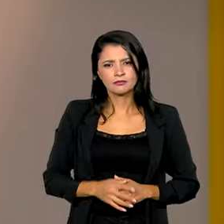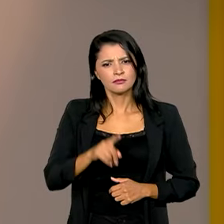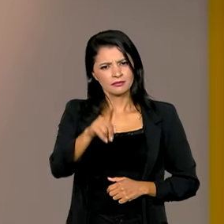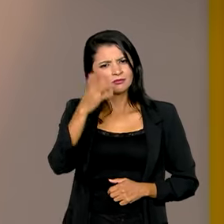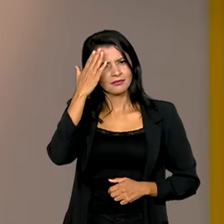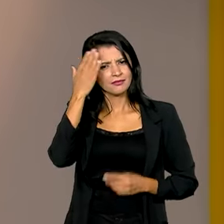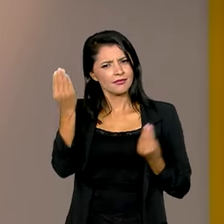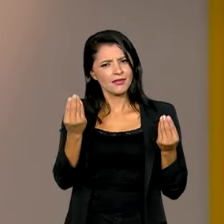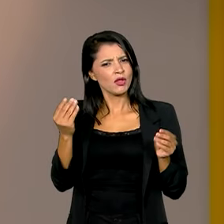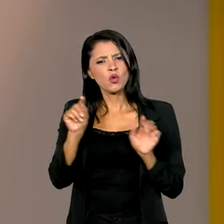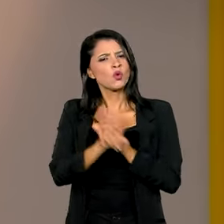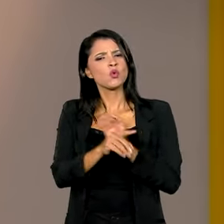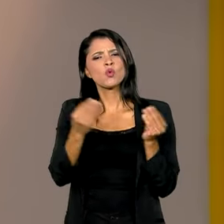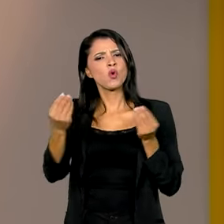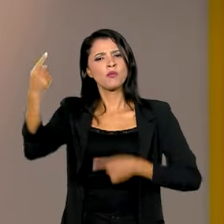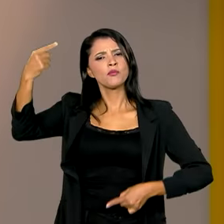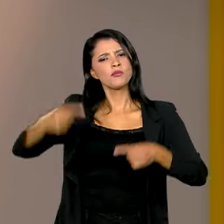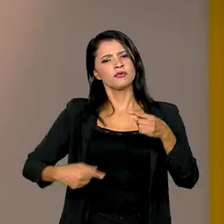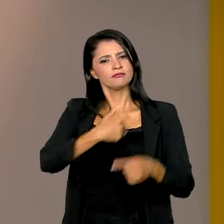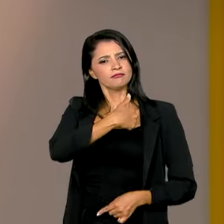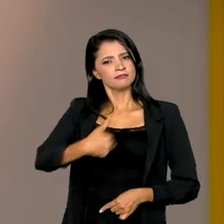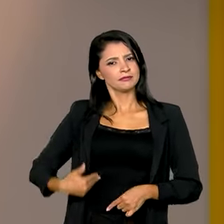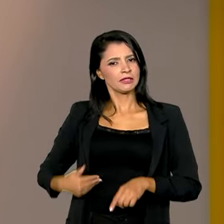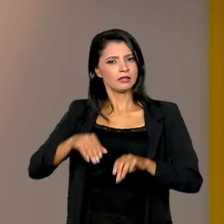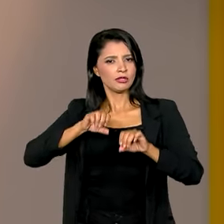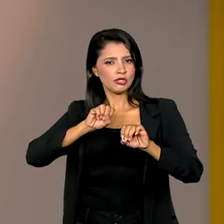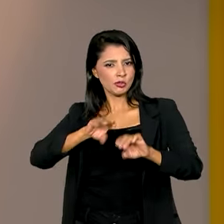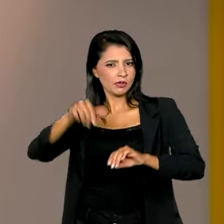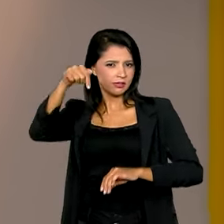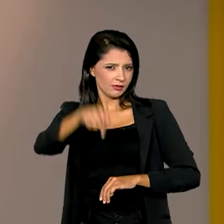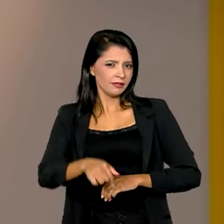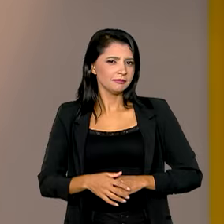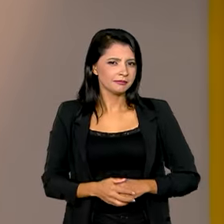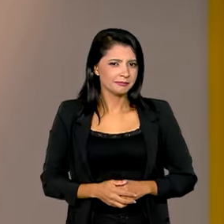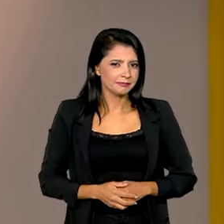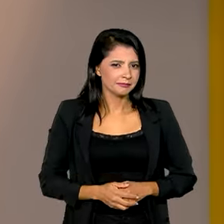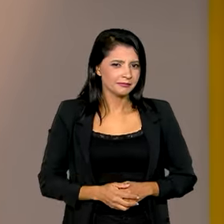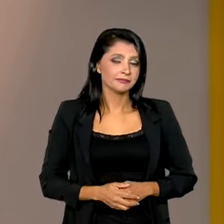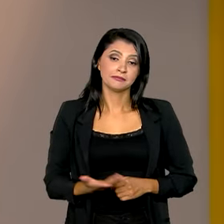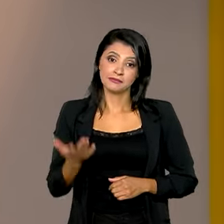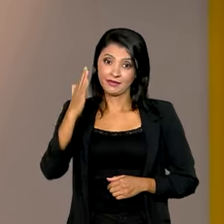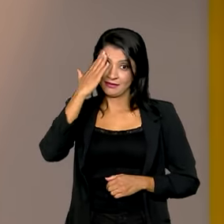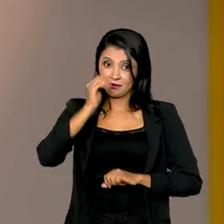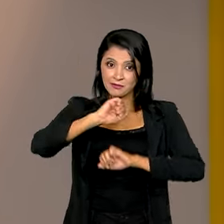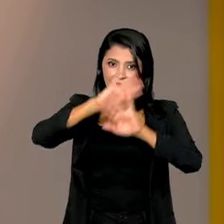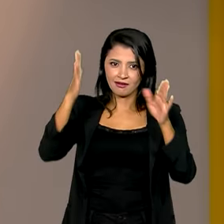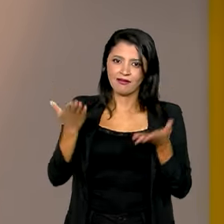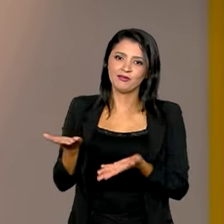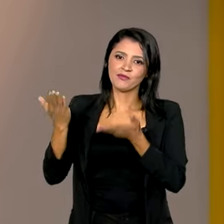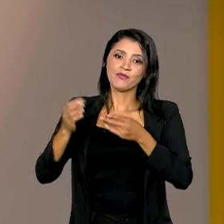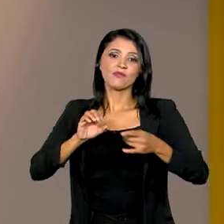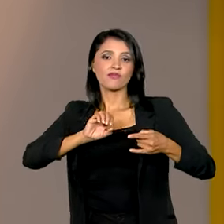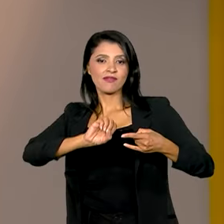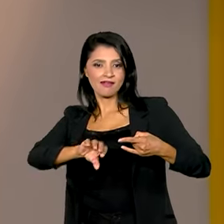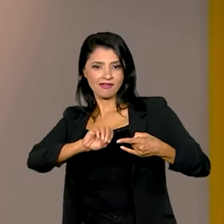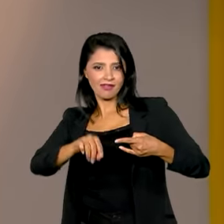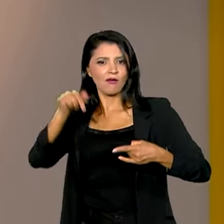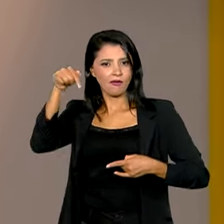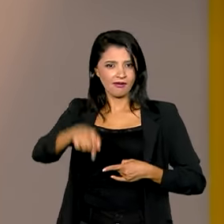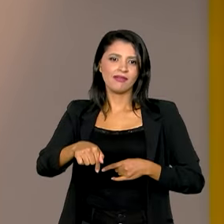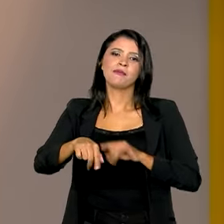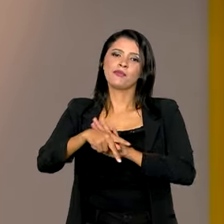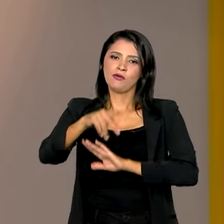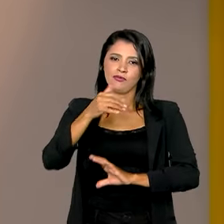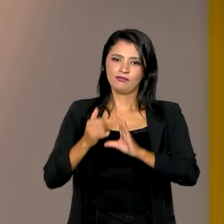Você sabe como são feitas as políticas públicas de educação no país? Para ajudar a entender isso aí, o canal Educação aqui da